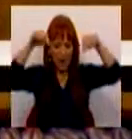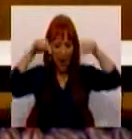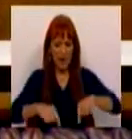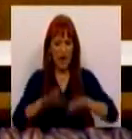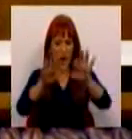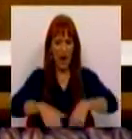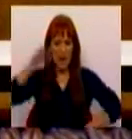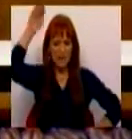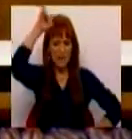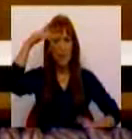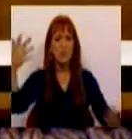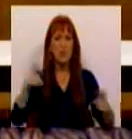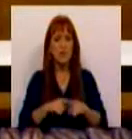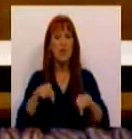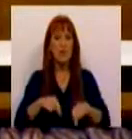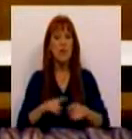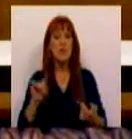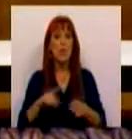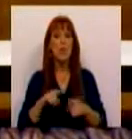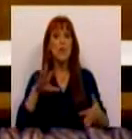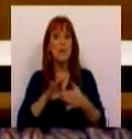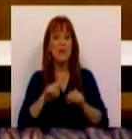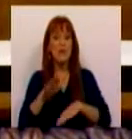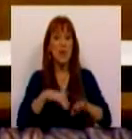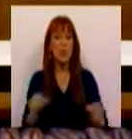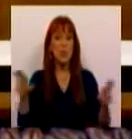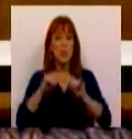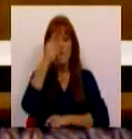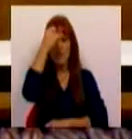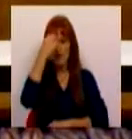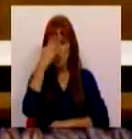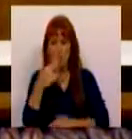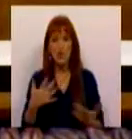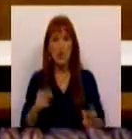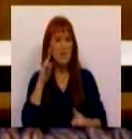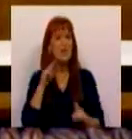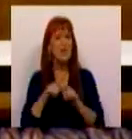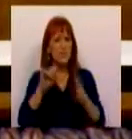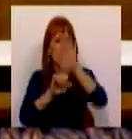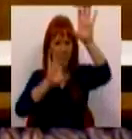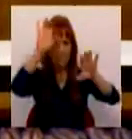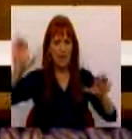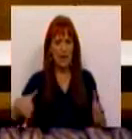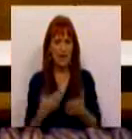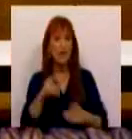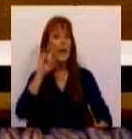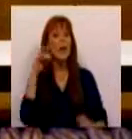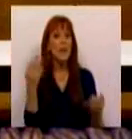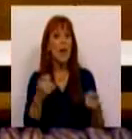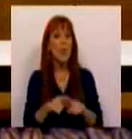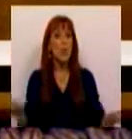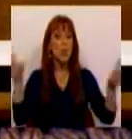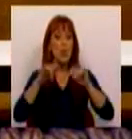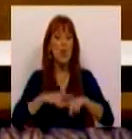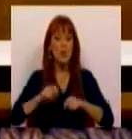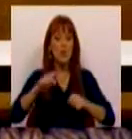à Assembleia da República a indeclinável missão de fazer de novo história, agora no sentido da descentralização, garantindo um novo